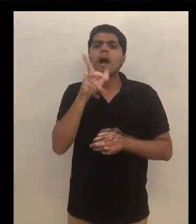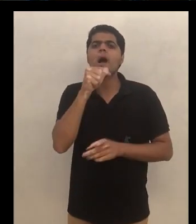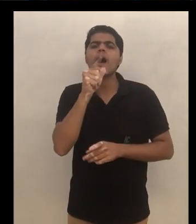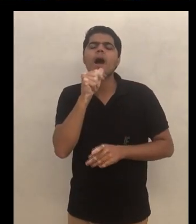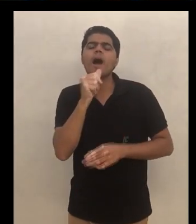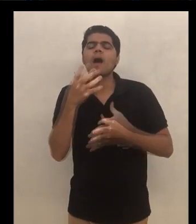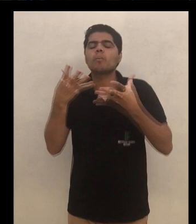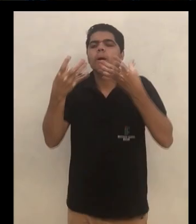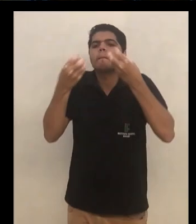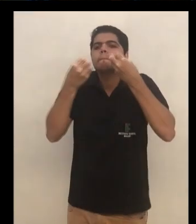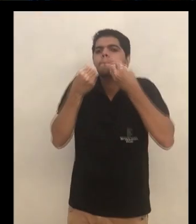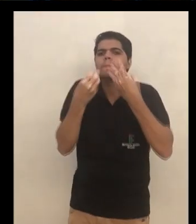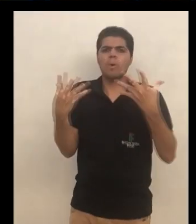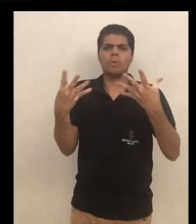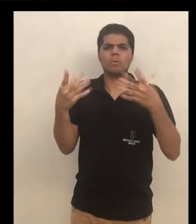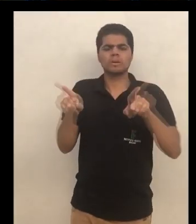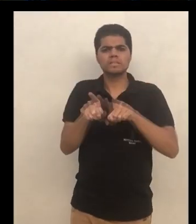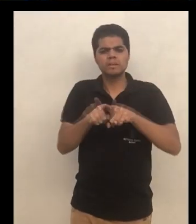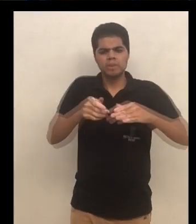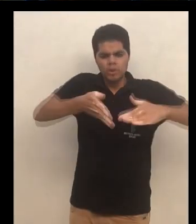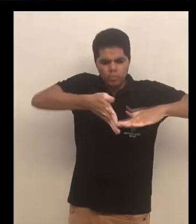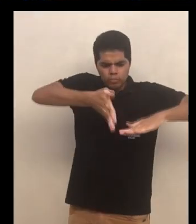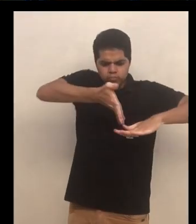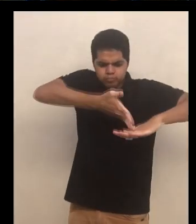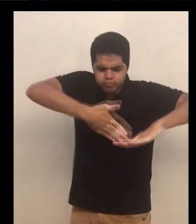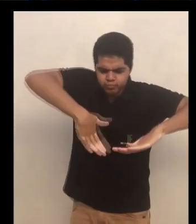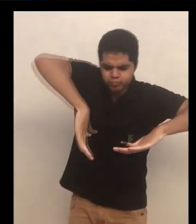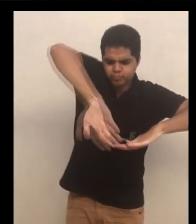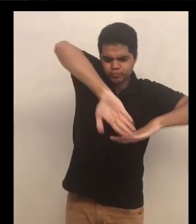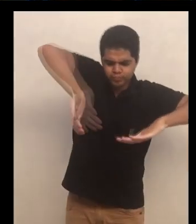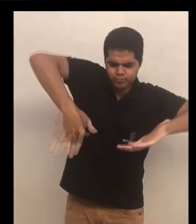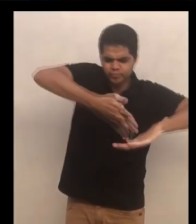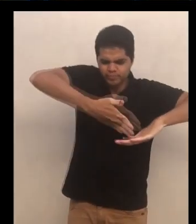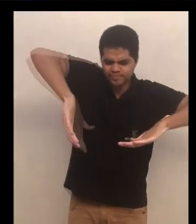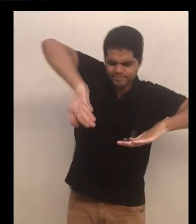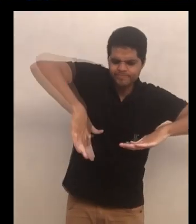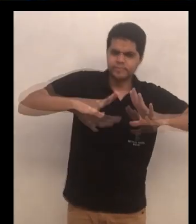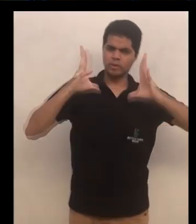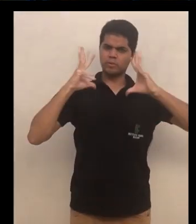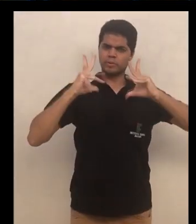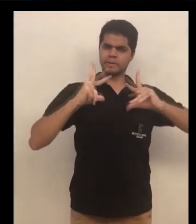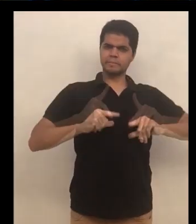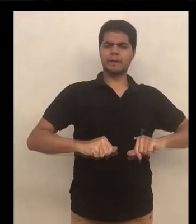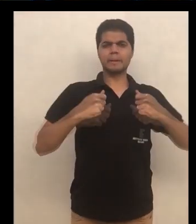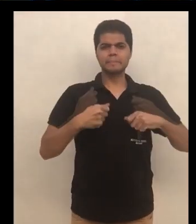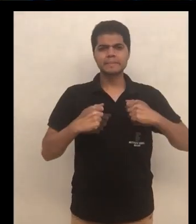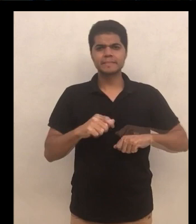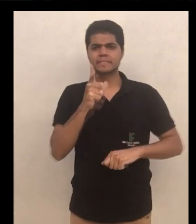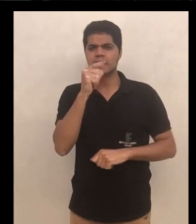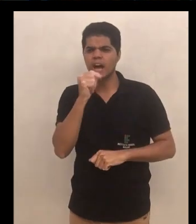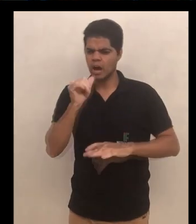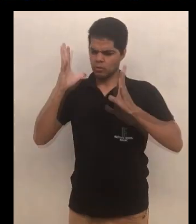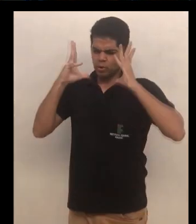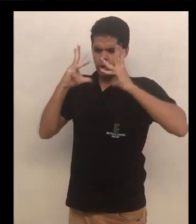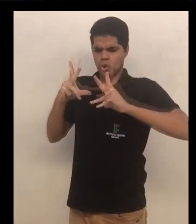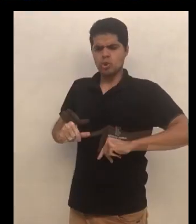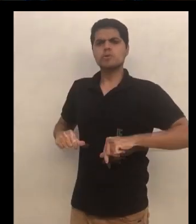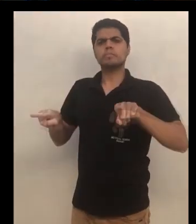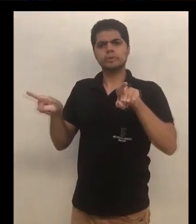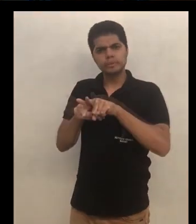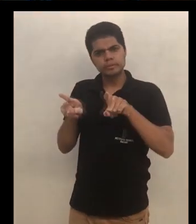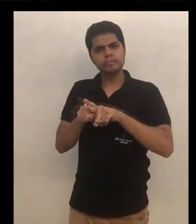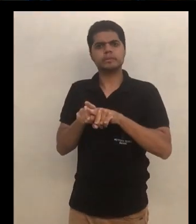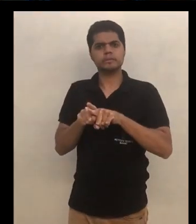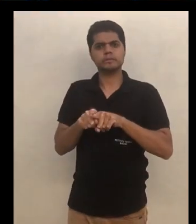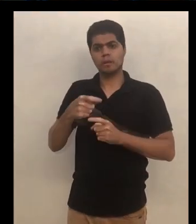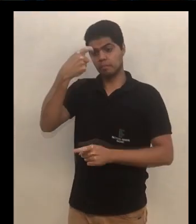mais, lavar esses bebedouros bem lavados. A água, ela deve ser isenta de produtos químicos e agentes biológicos. Se você pode